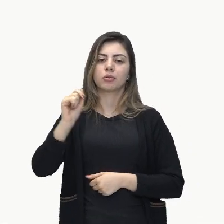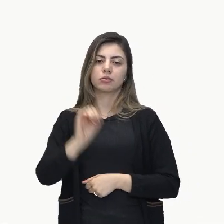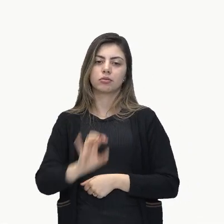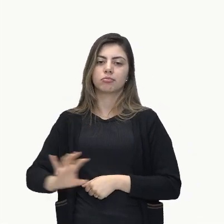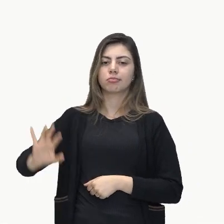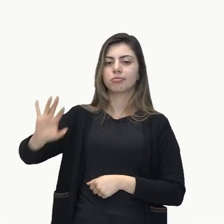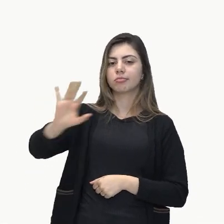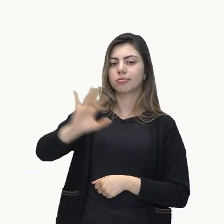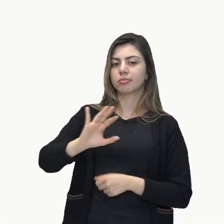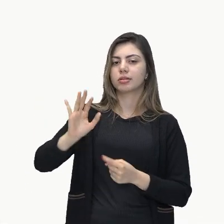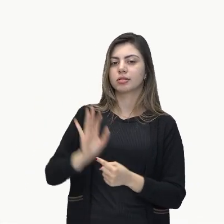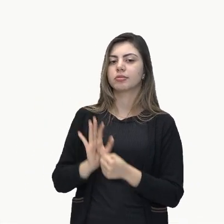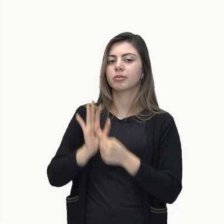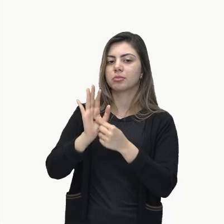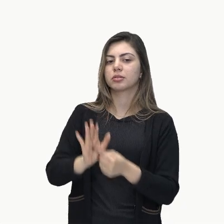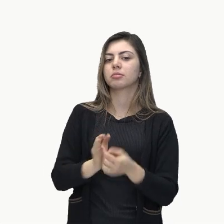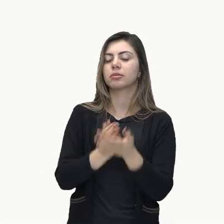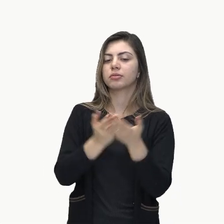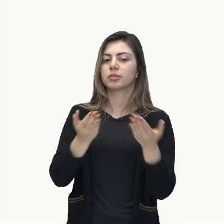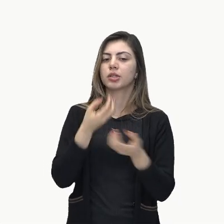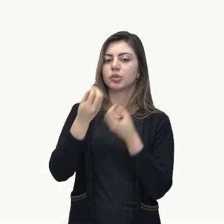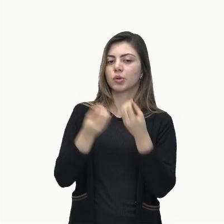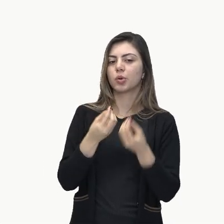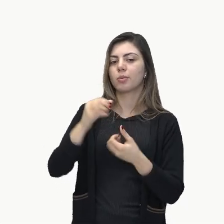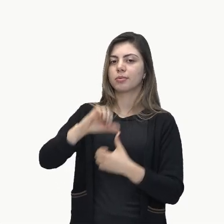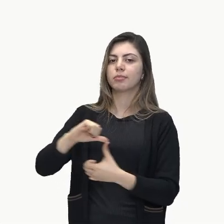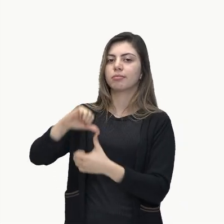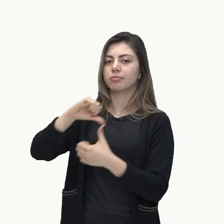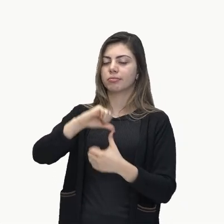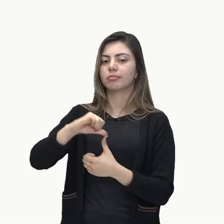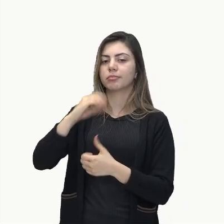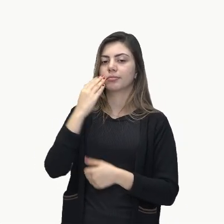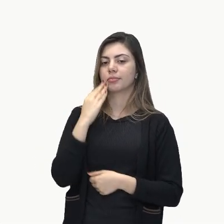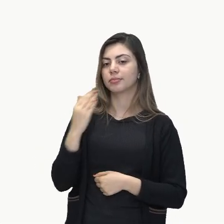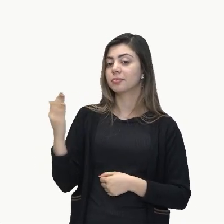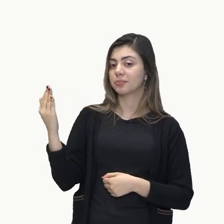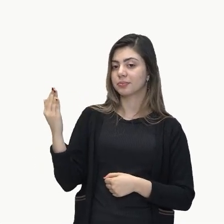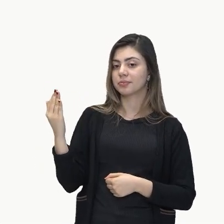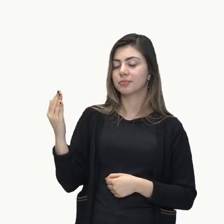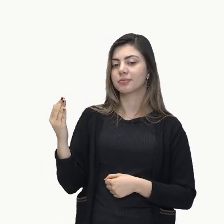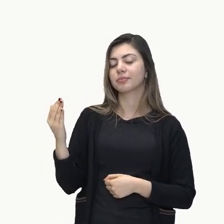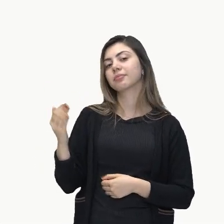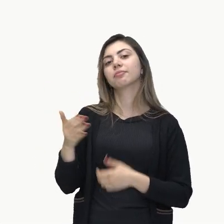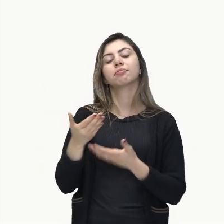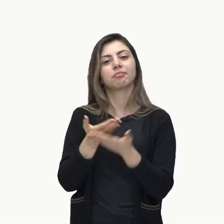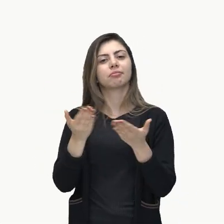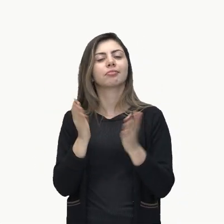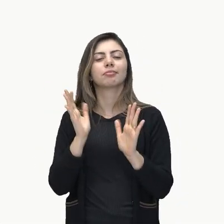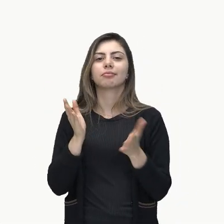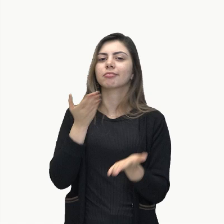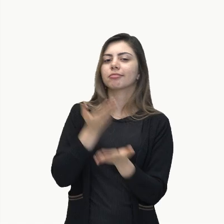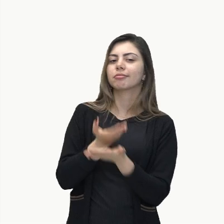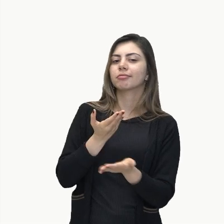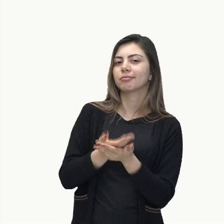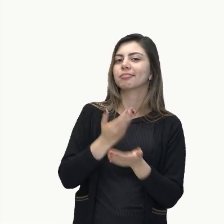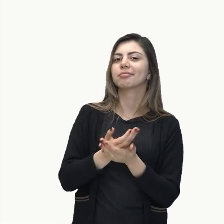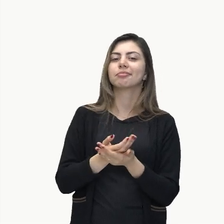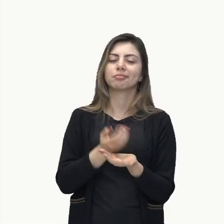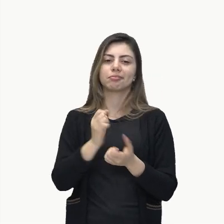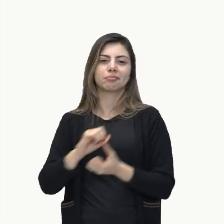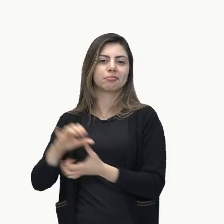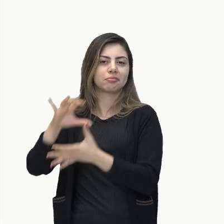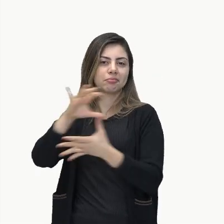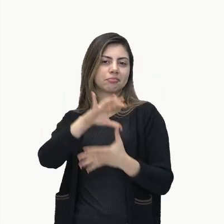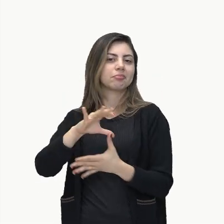o mapa físico da América Central. E aí você já passou lá pelos estudos de cartografia, né? Quando a gente